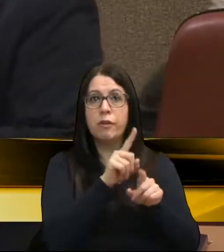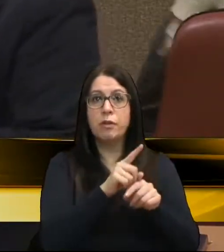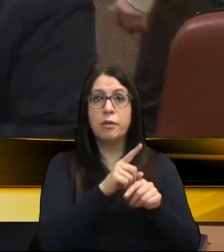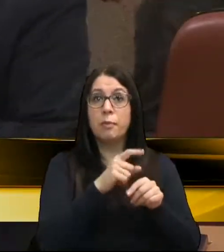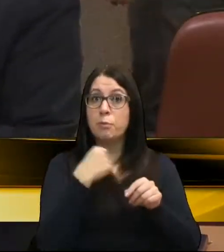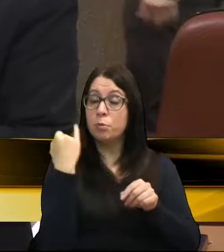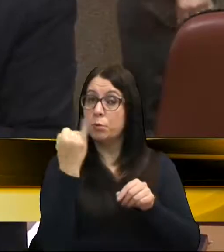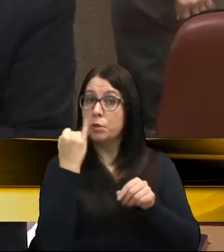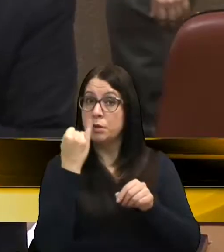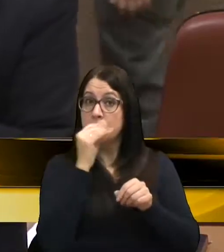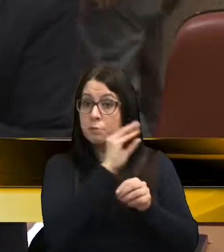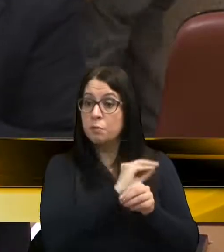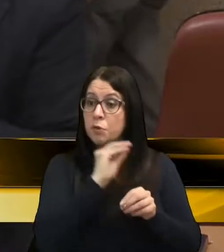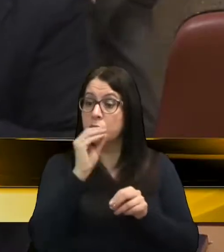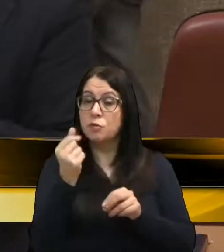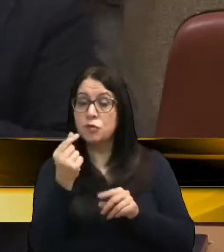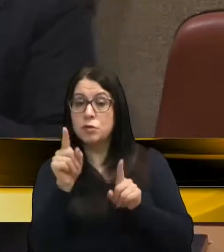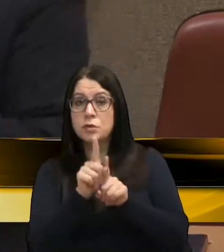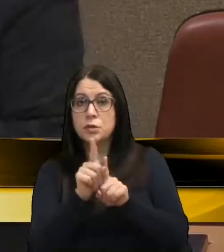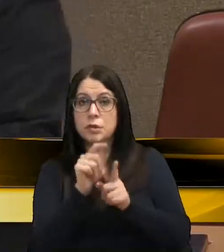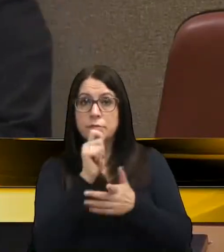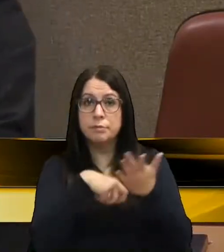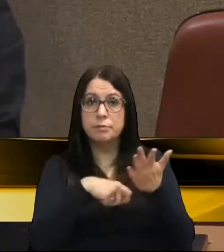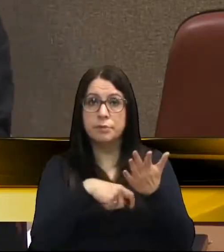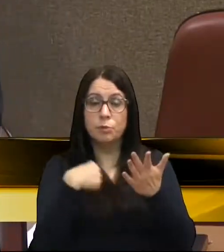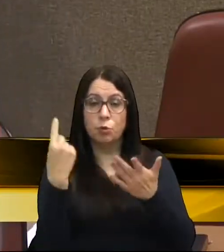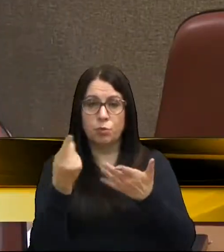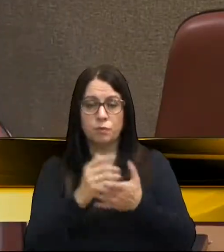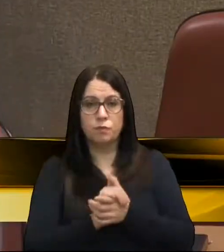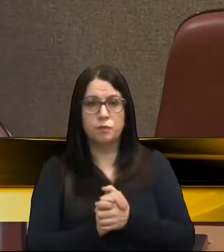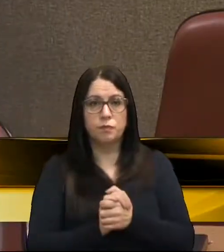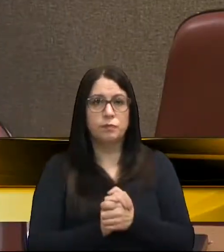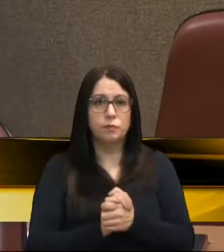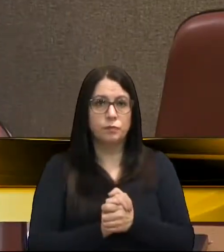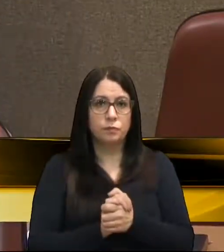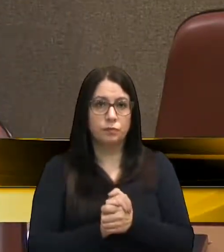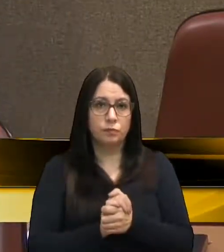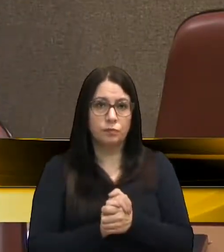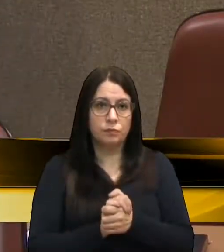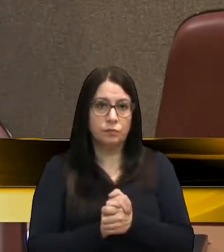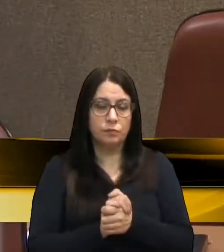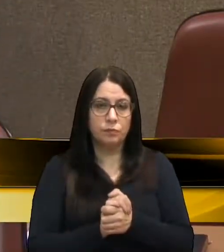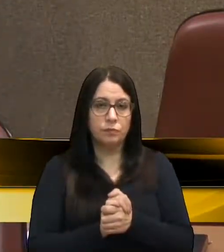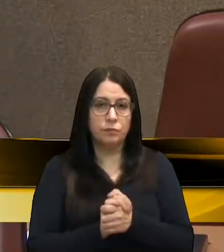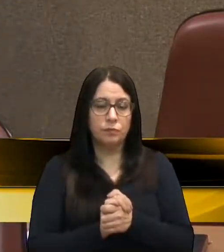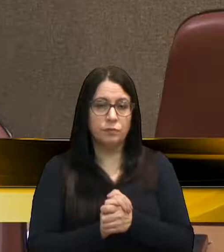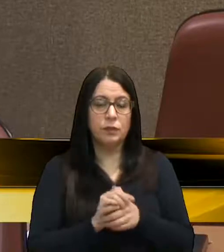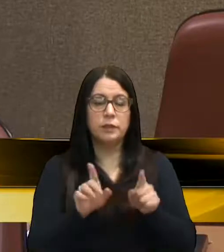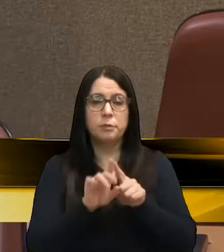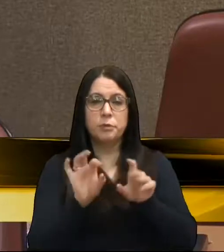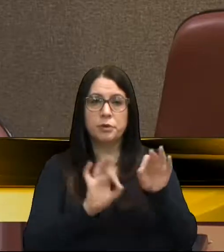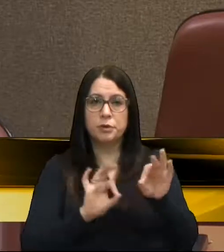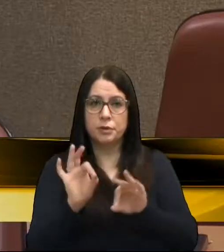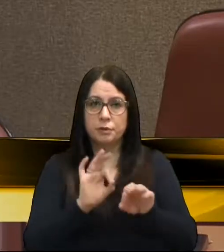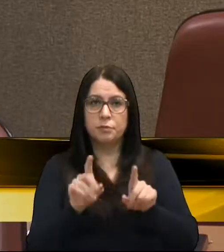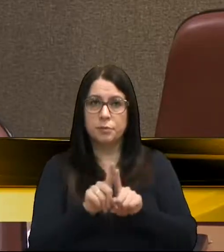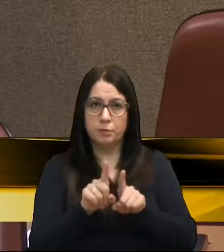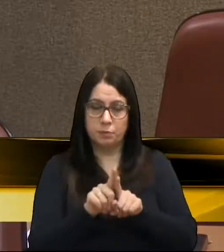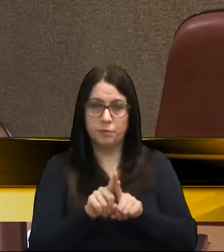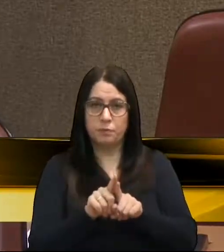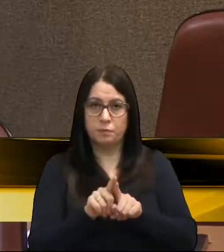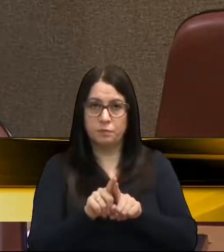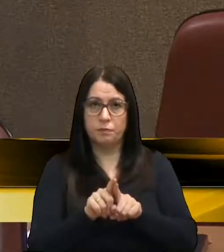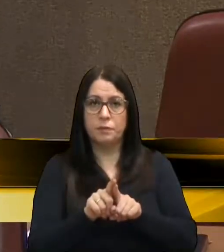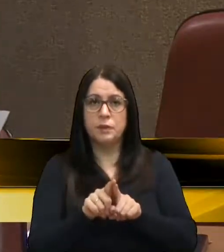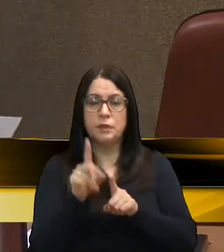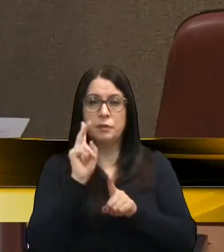temerário realocar valores dessas rubricas para outras. Realocamos, presidente, também, tendo em